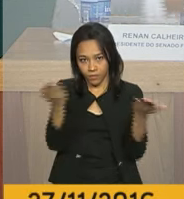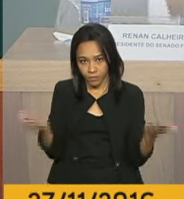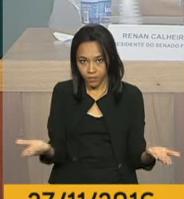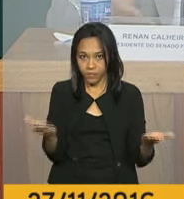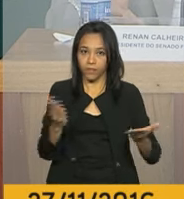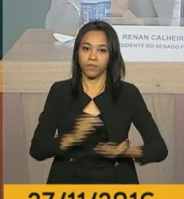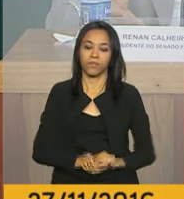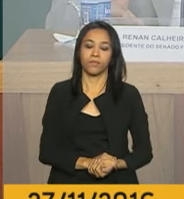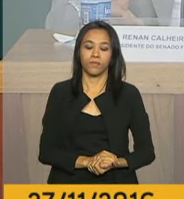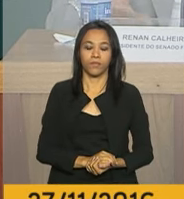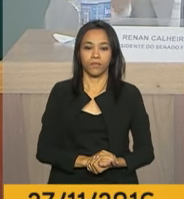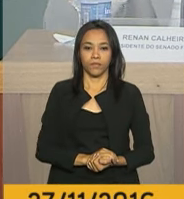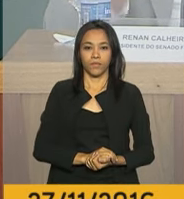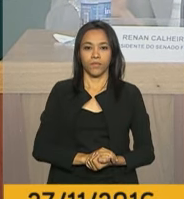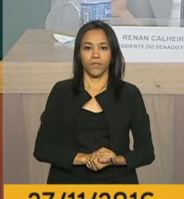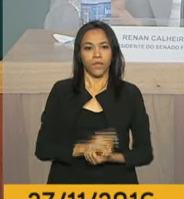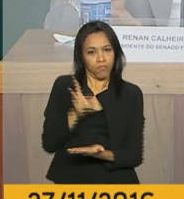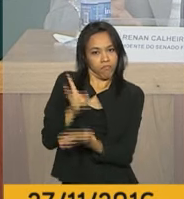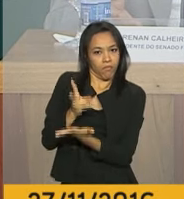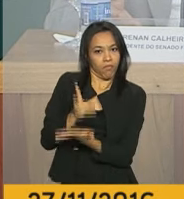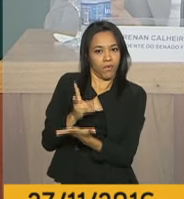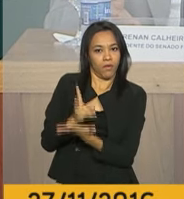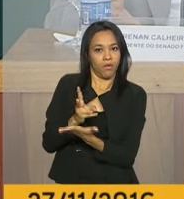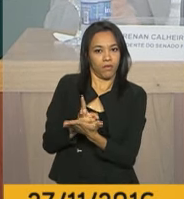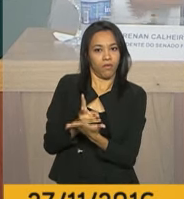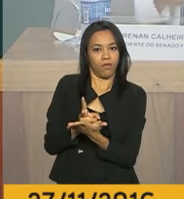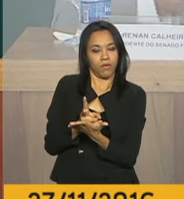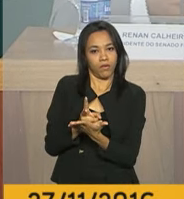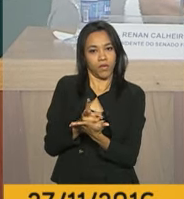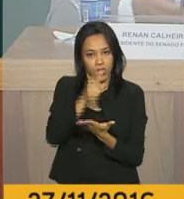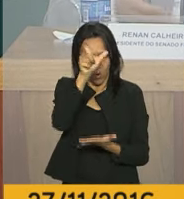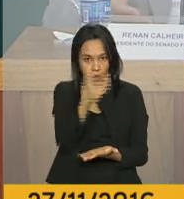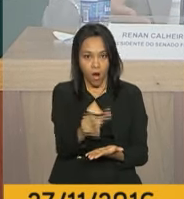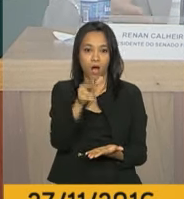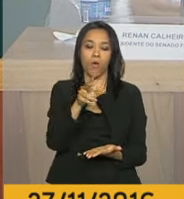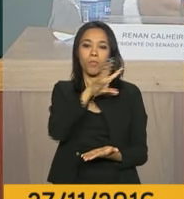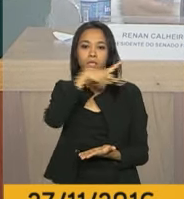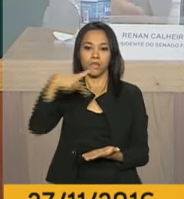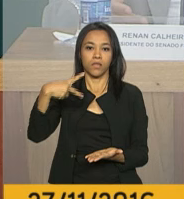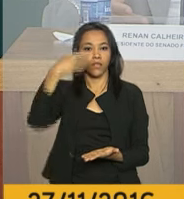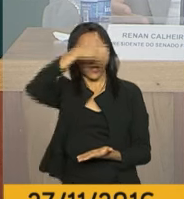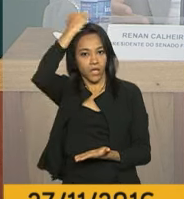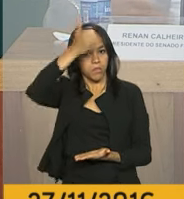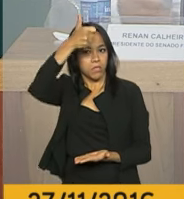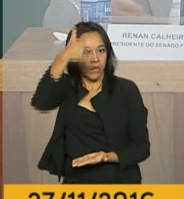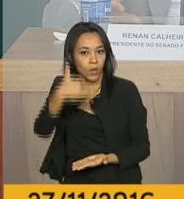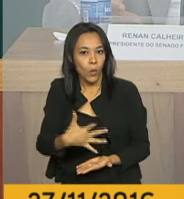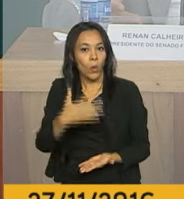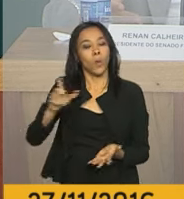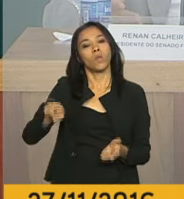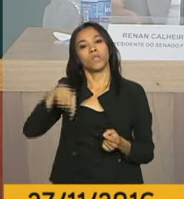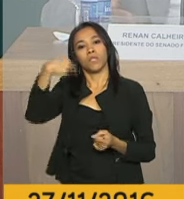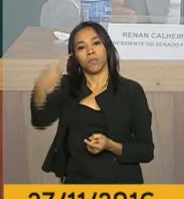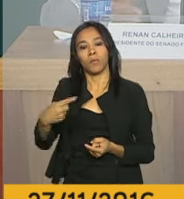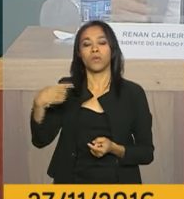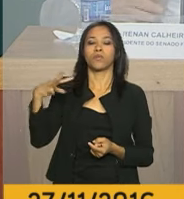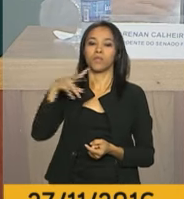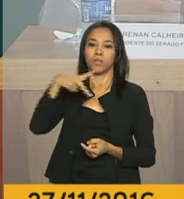Igualmente, como colocou o presidente Michel Temer e, na sequência, o presidente da Câmara, Rodrigo